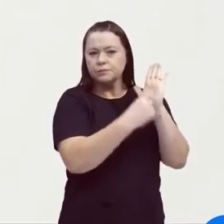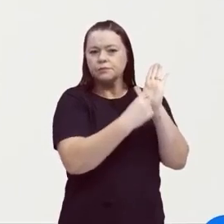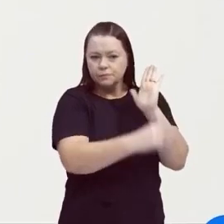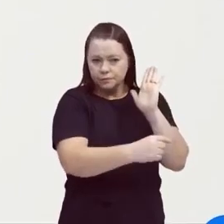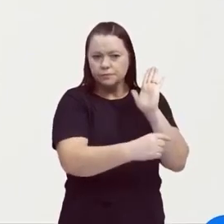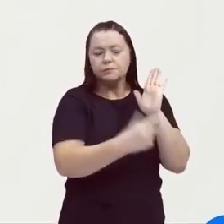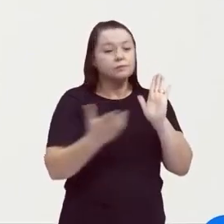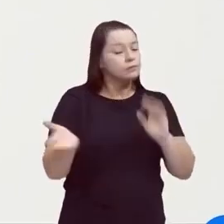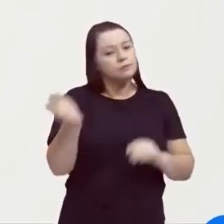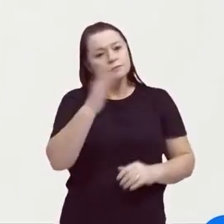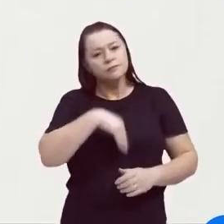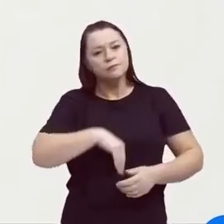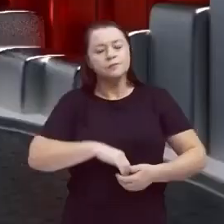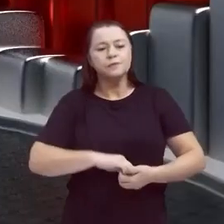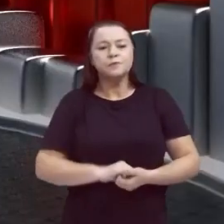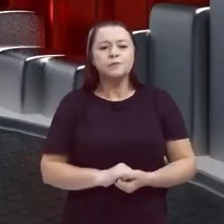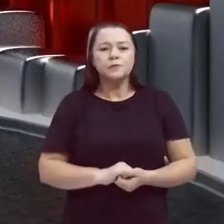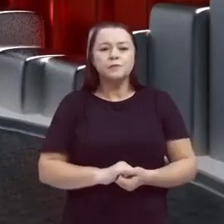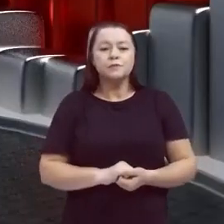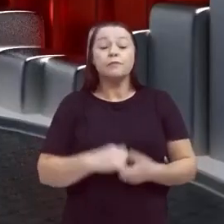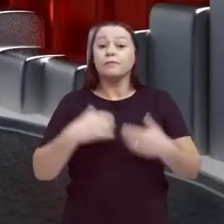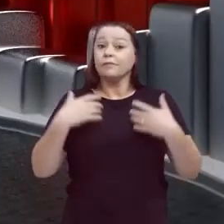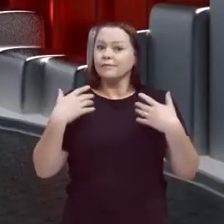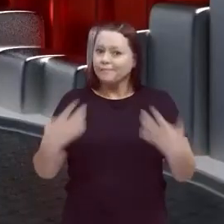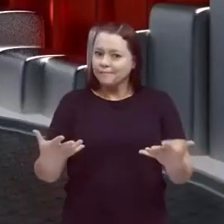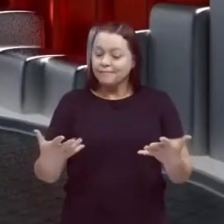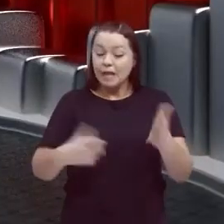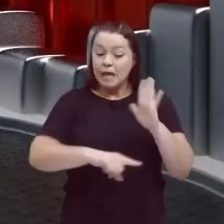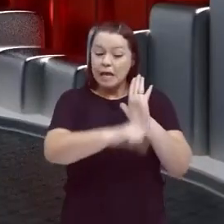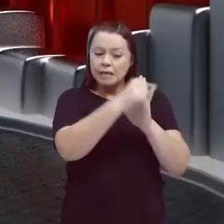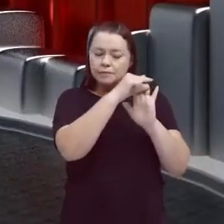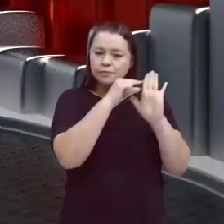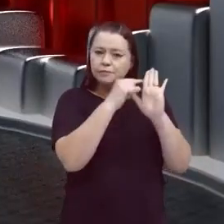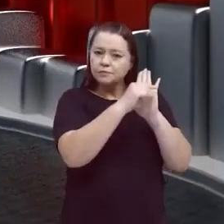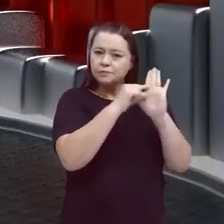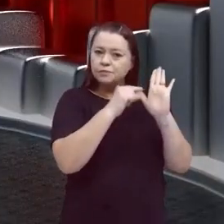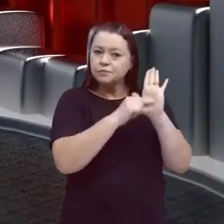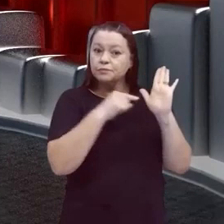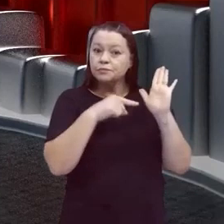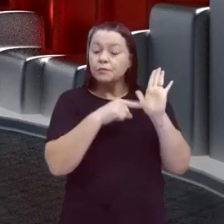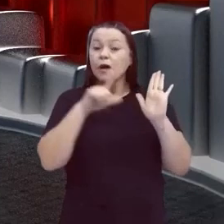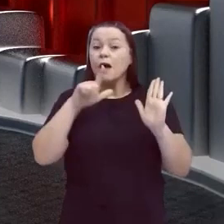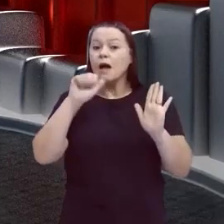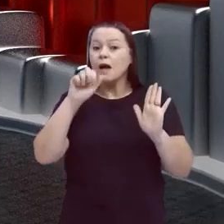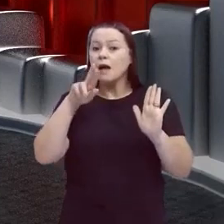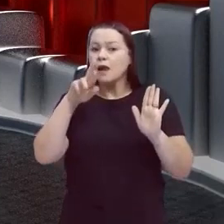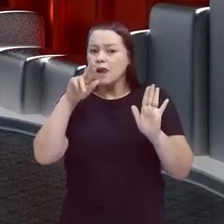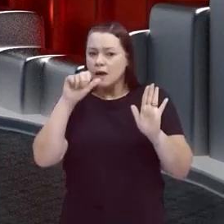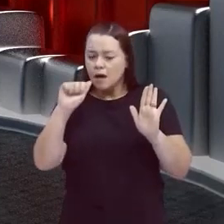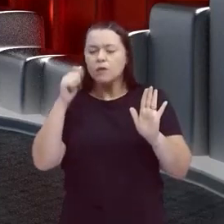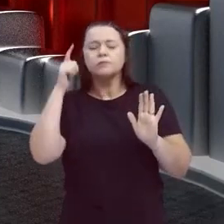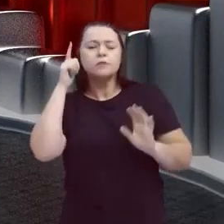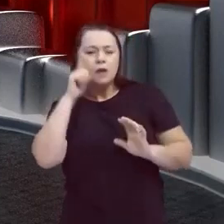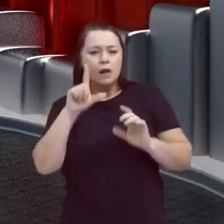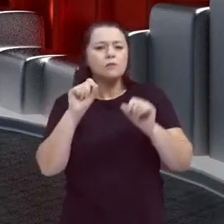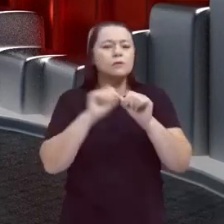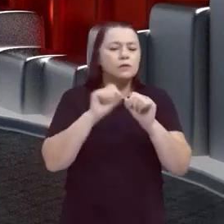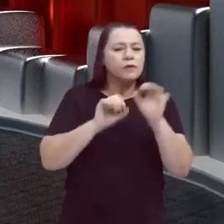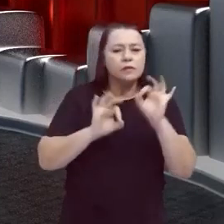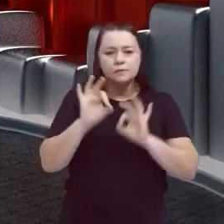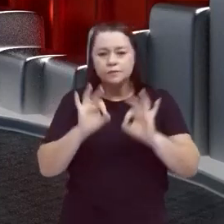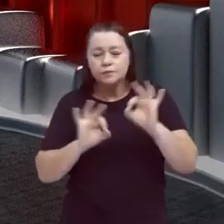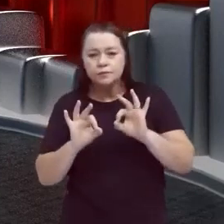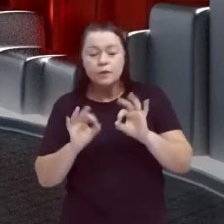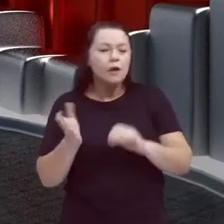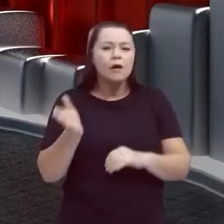Aqui comigo. Bom, essa lista foi a que a Laura conseguiu fazer após essa pesquisa. Vamos ver